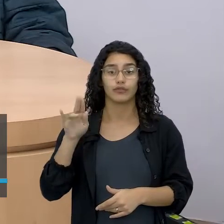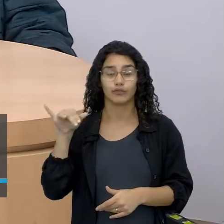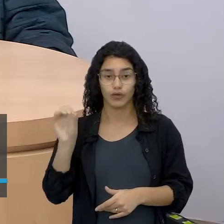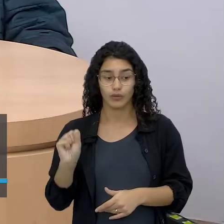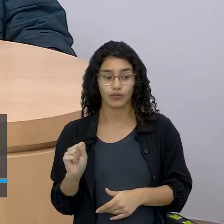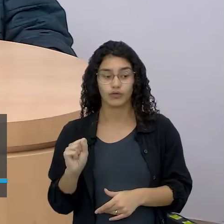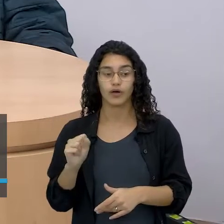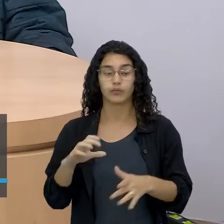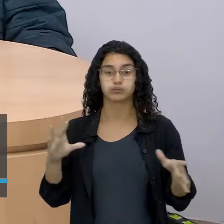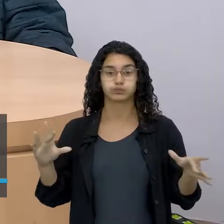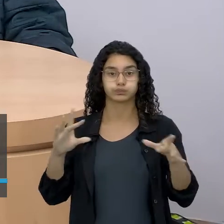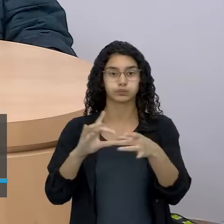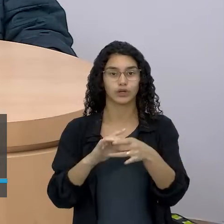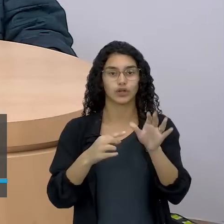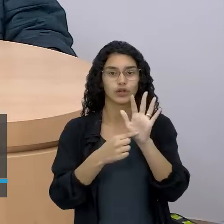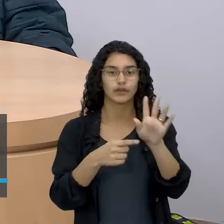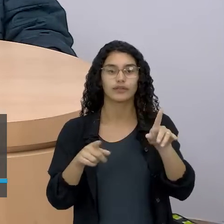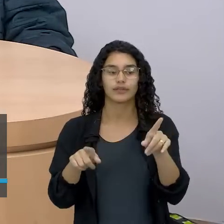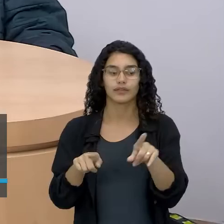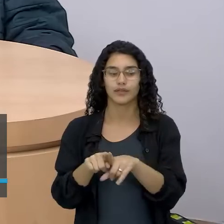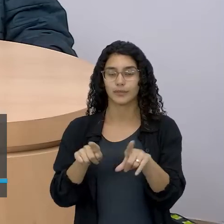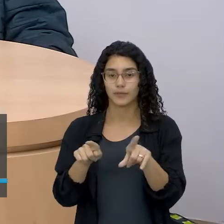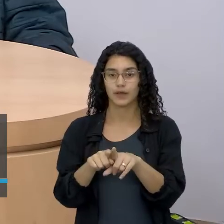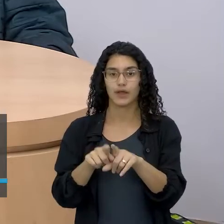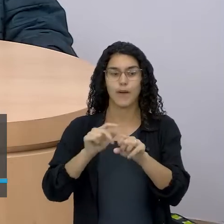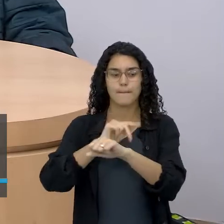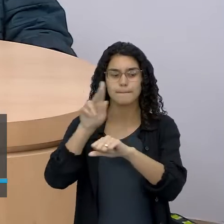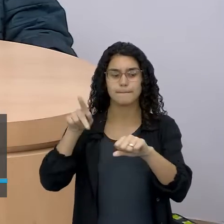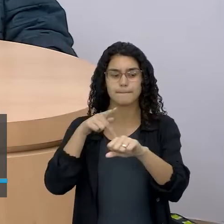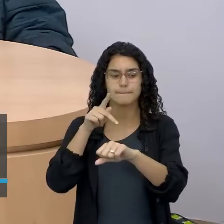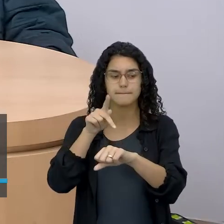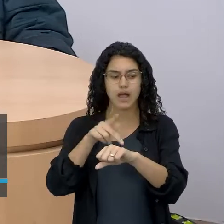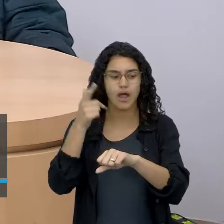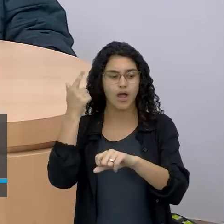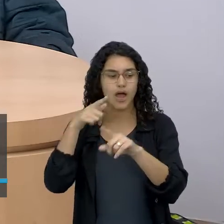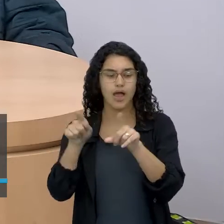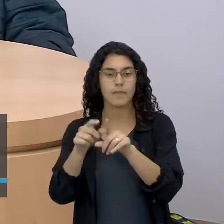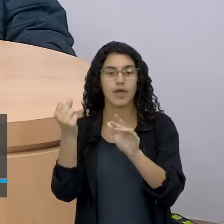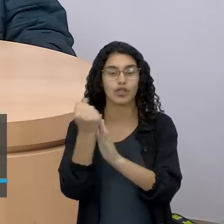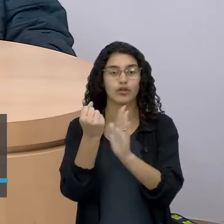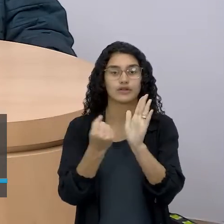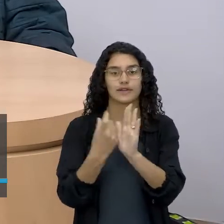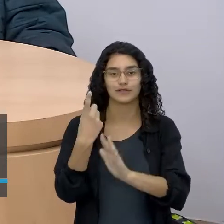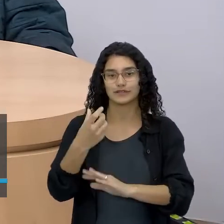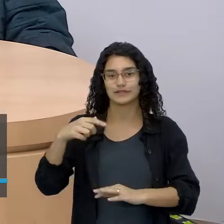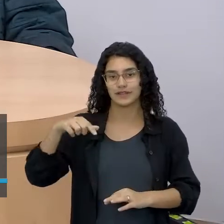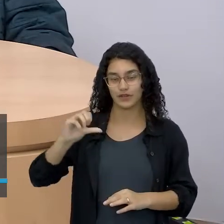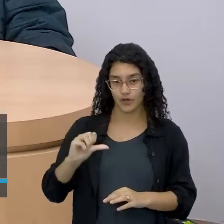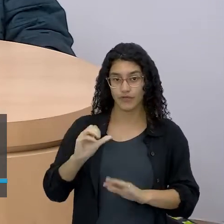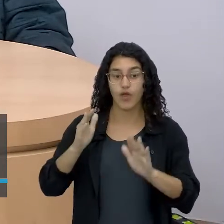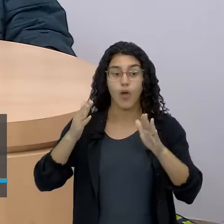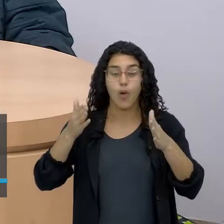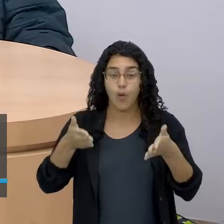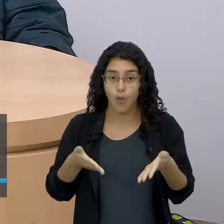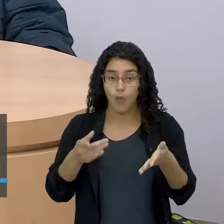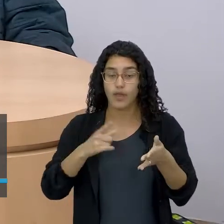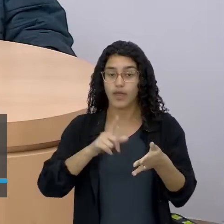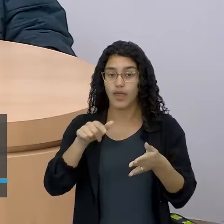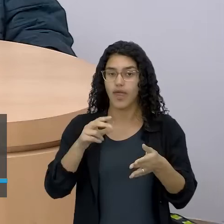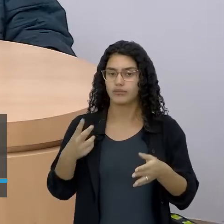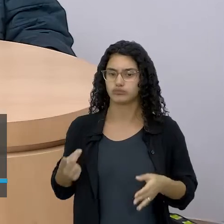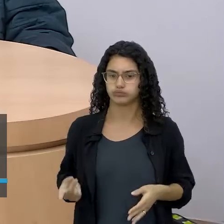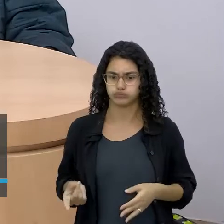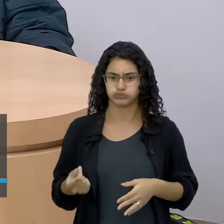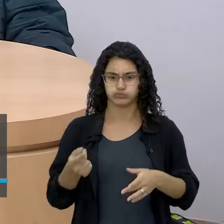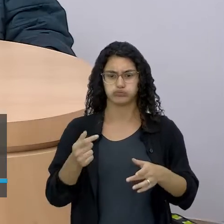acabar se agrupando e dando origem a países que se consolidam no século XIX. Hoje o movimento ele é